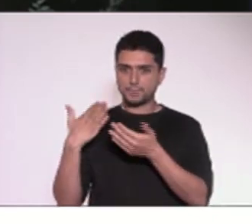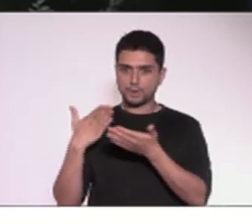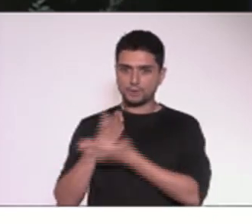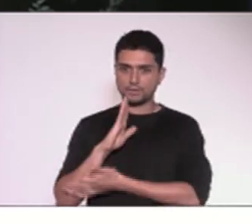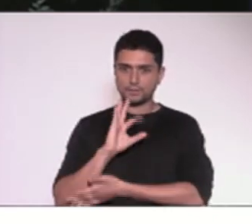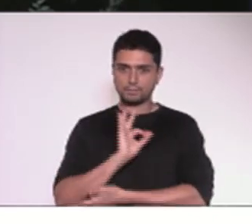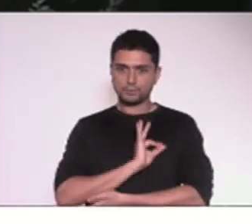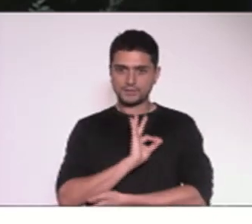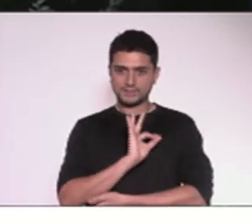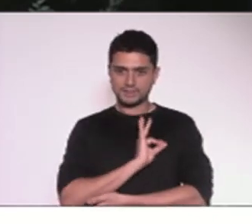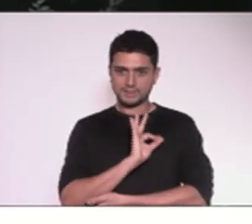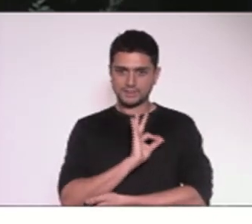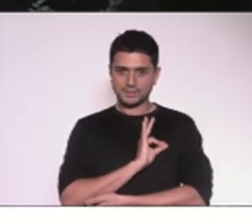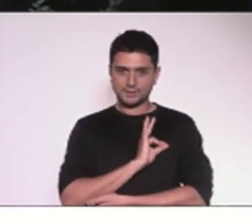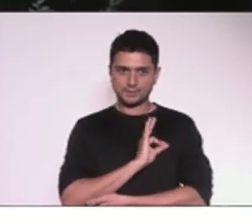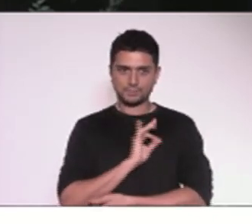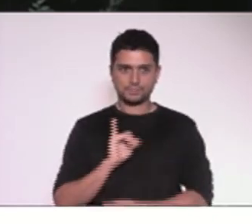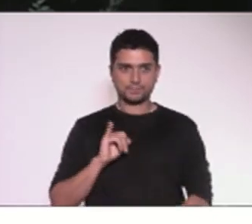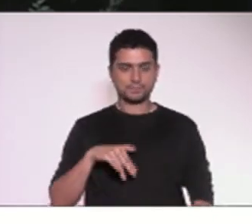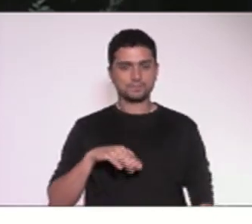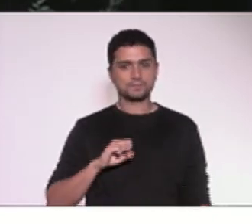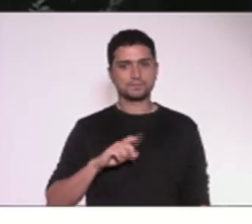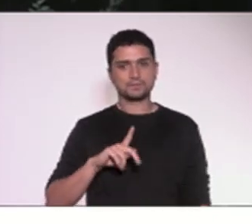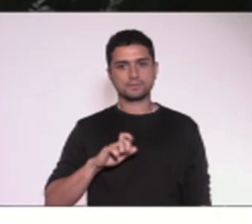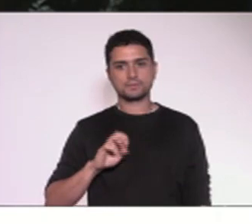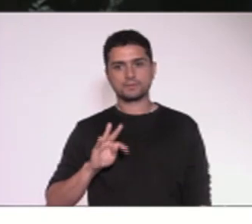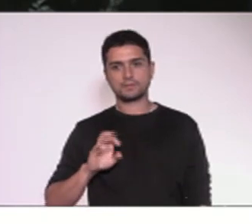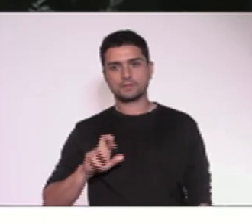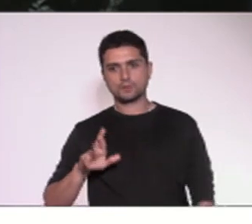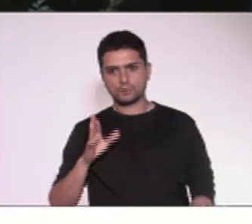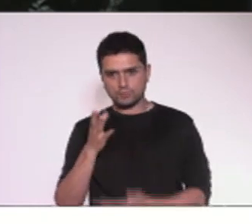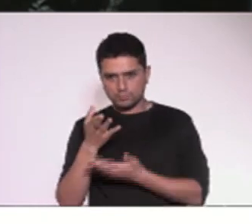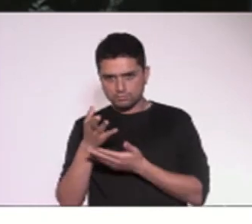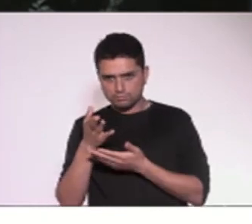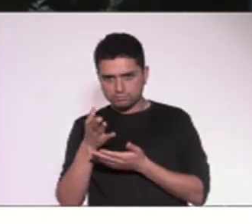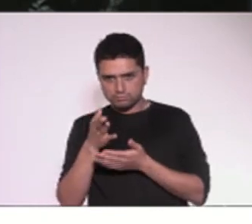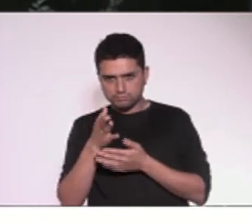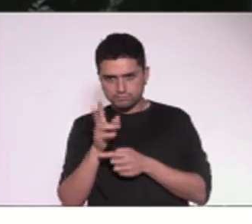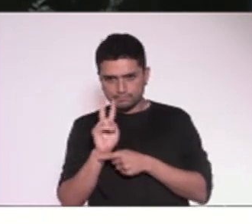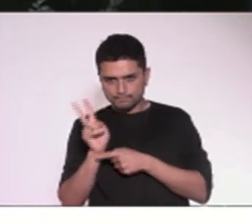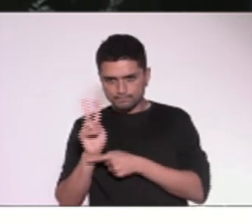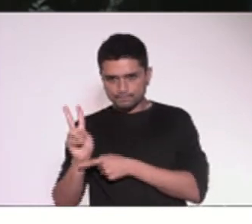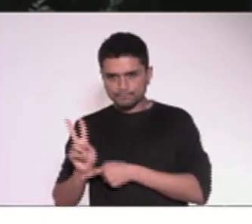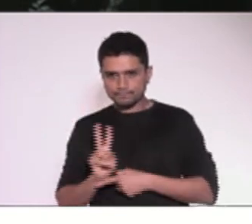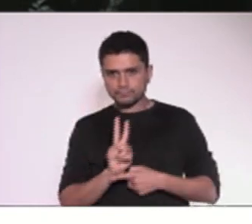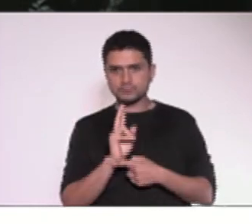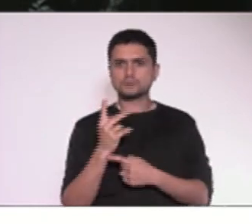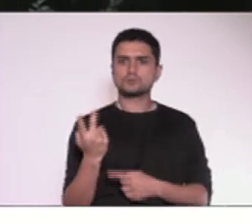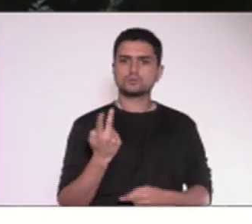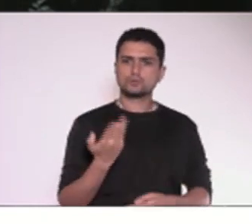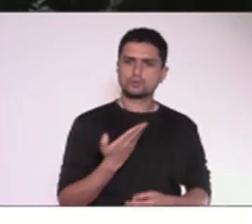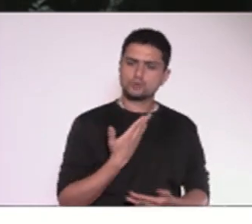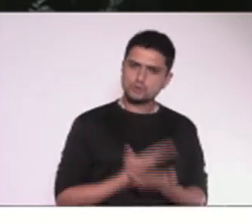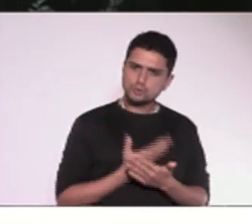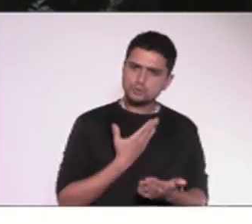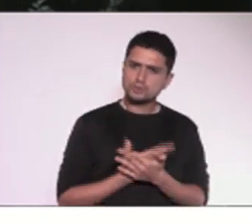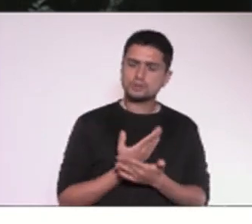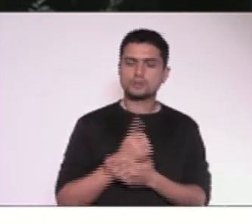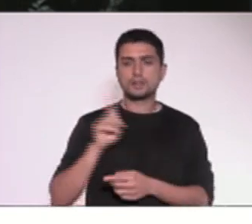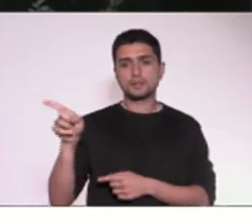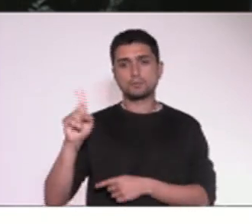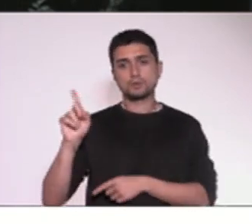cartório, inspetor. E a gente estudando, e depois, logo depois, ele passou para